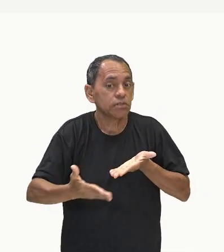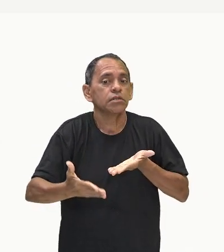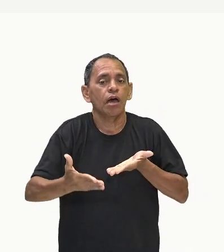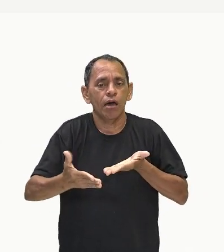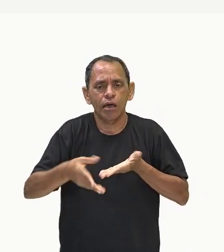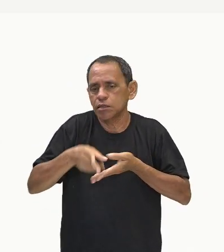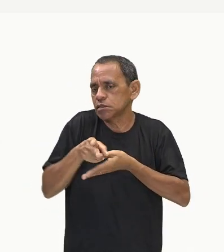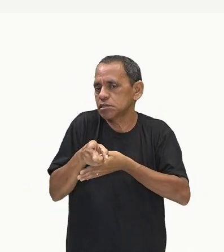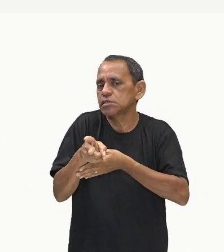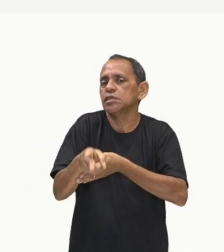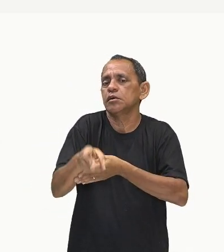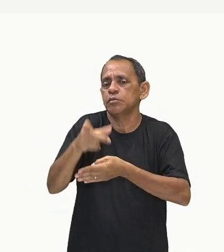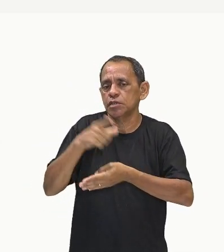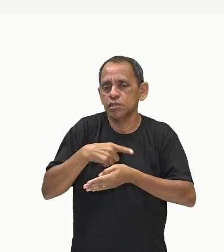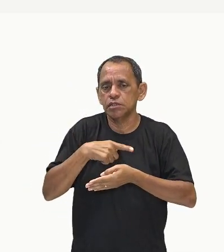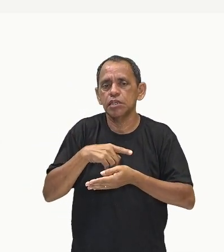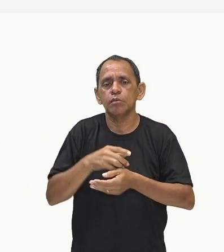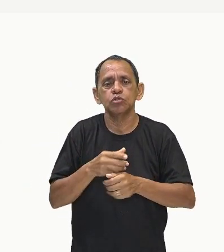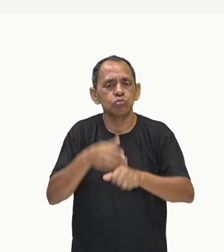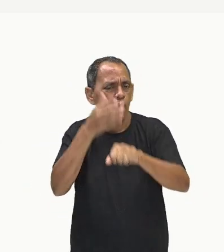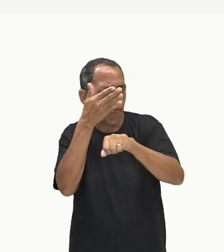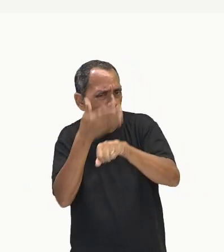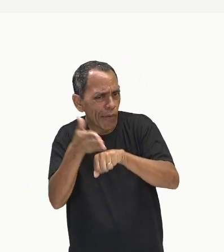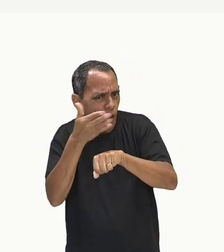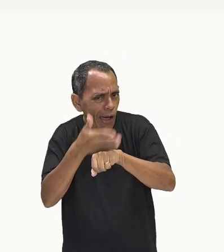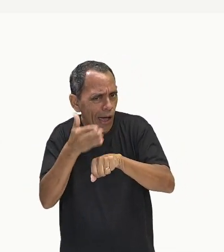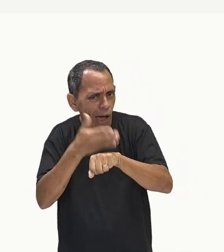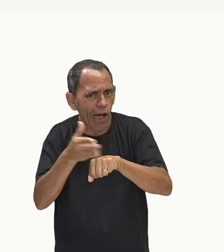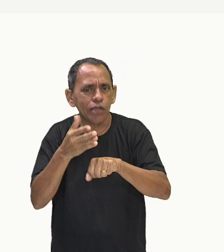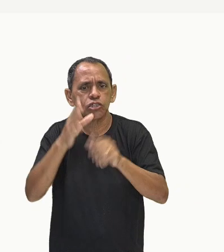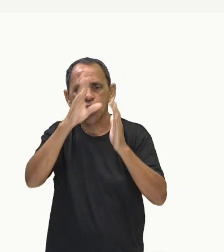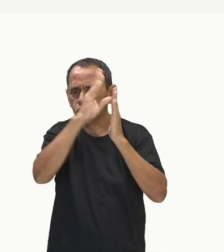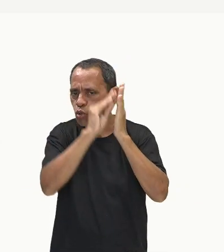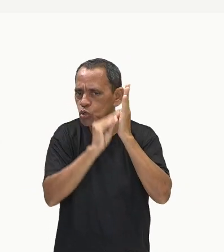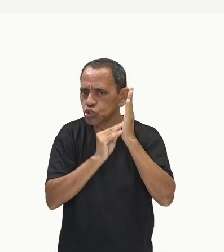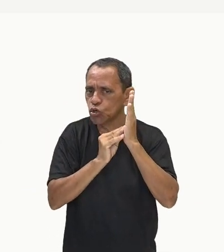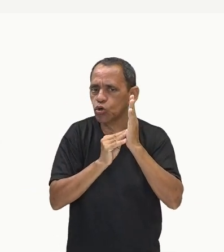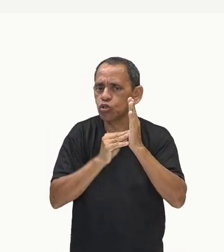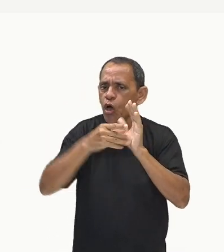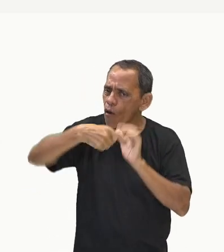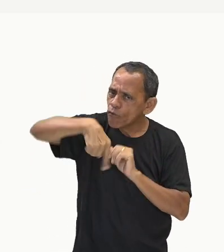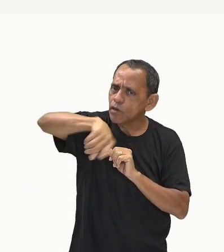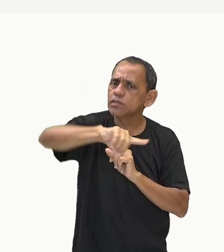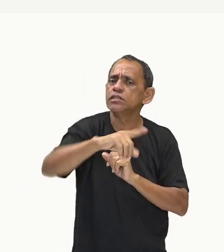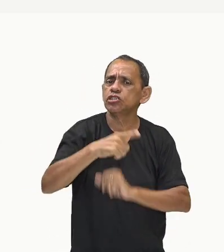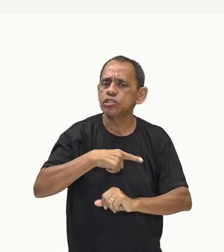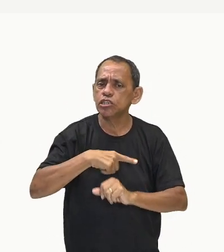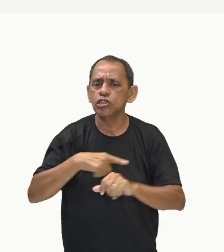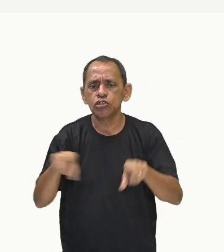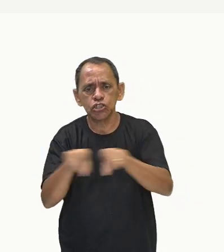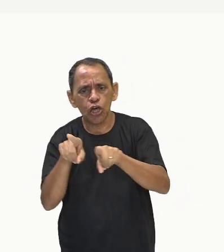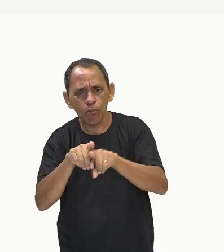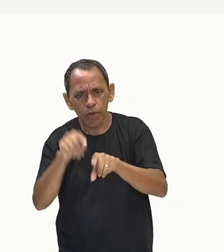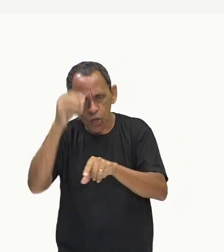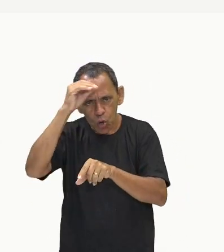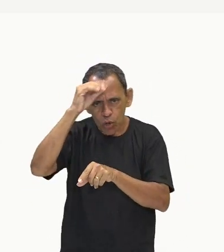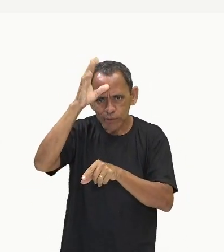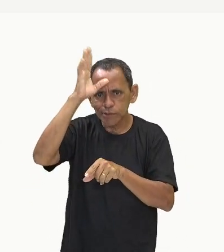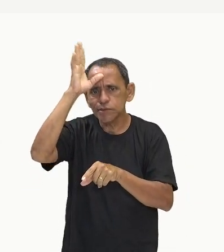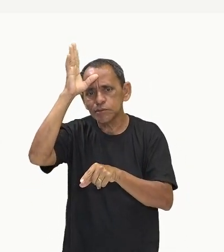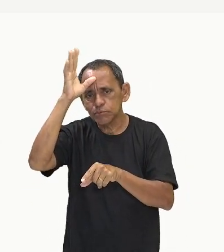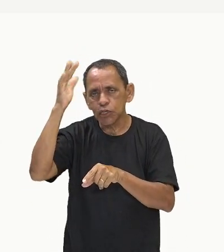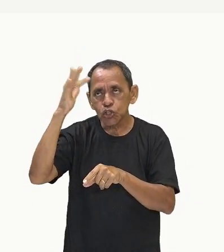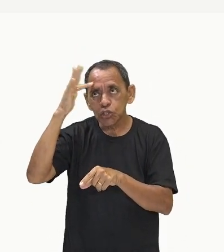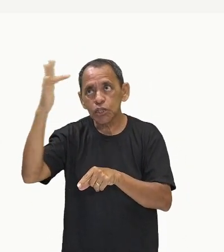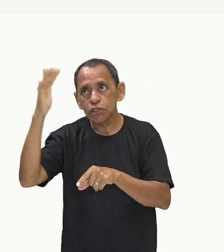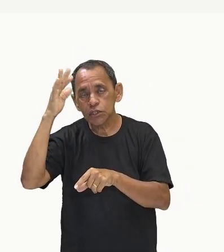fazemos um esboço, uma definição do nosso conteúdo para que vocês também tenham, né, o conhecimento teórico e não fique só